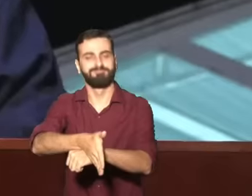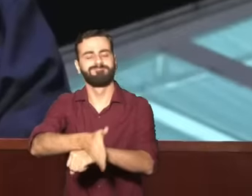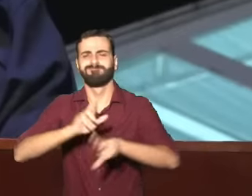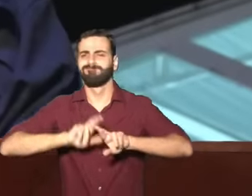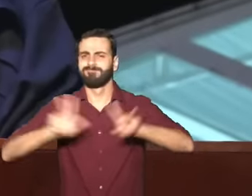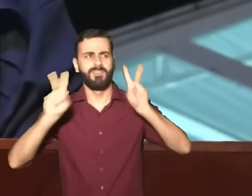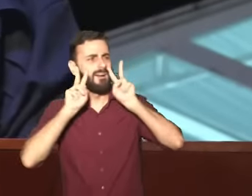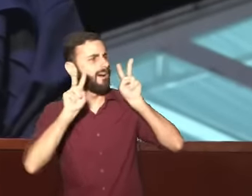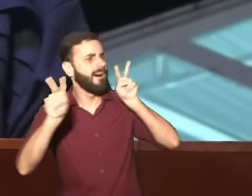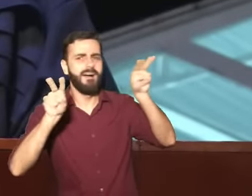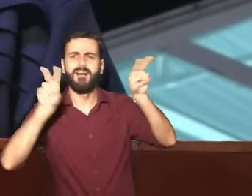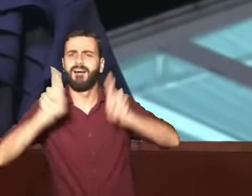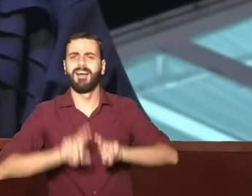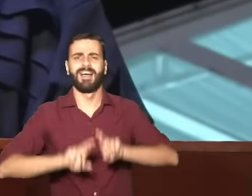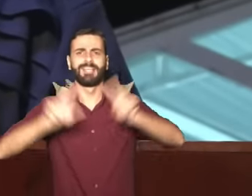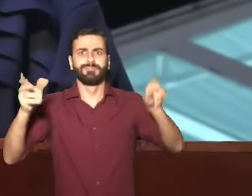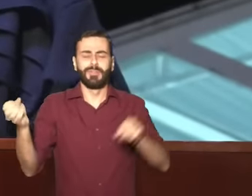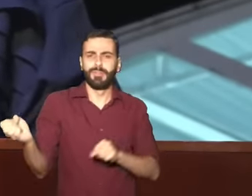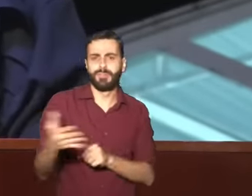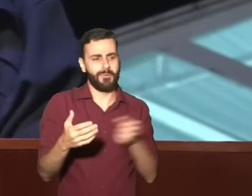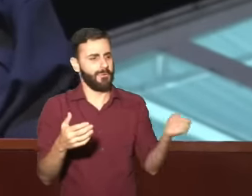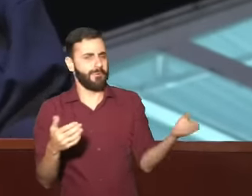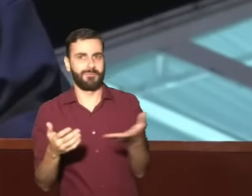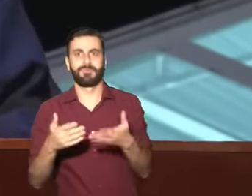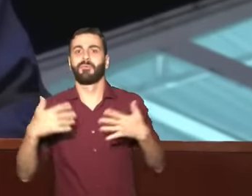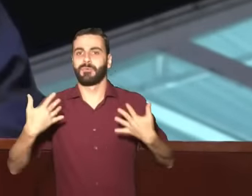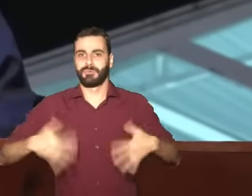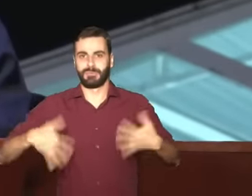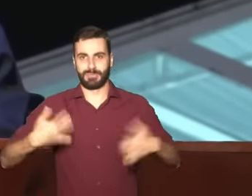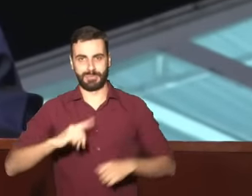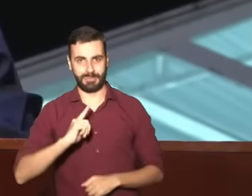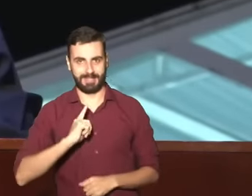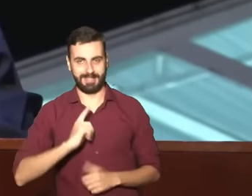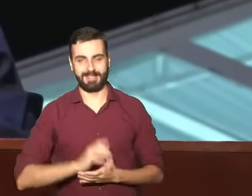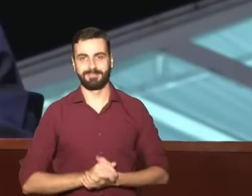Era tudo novo, tudo muito novo.